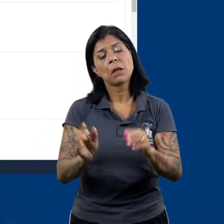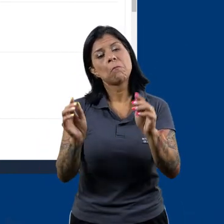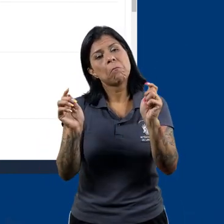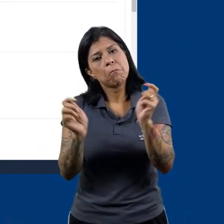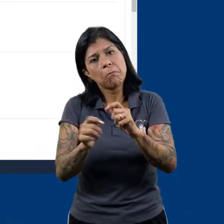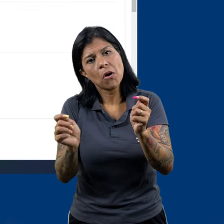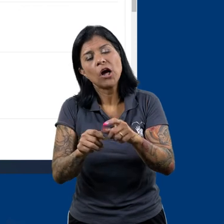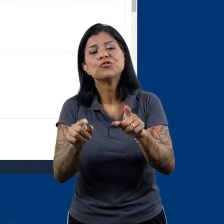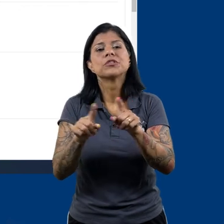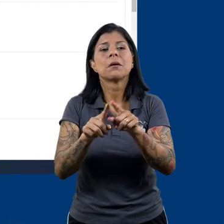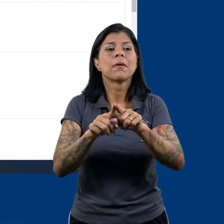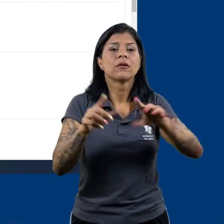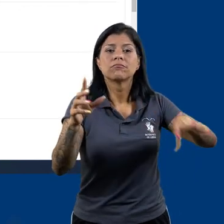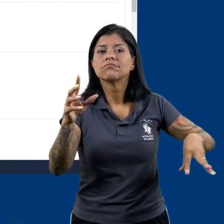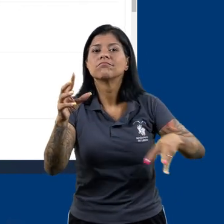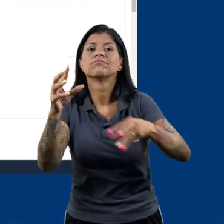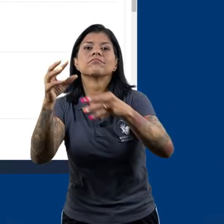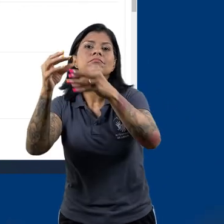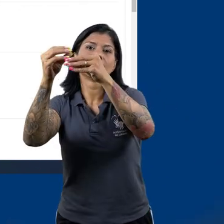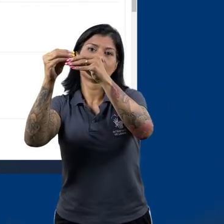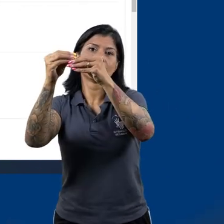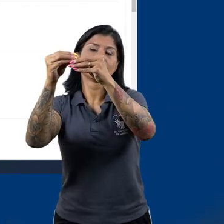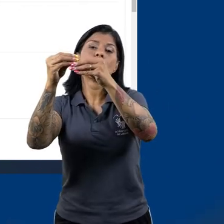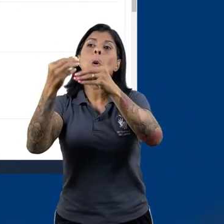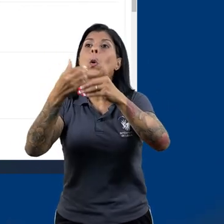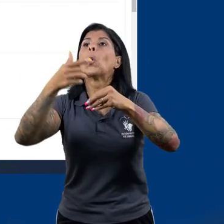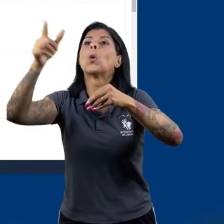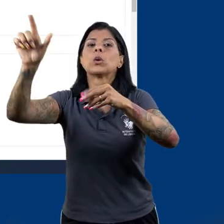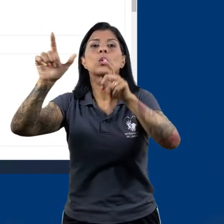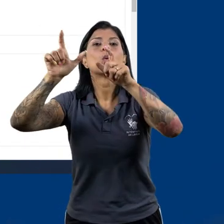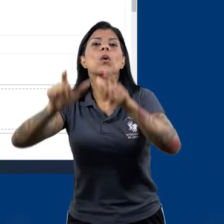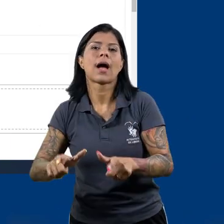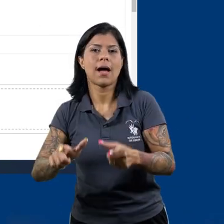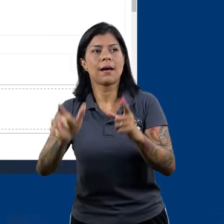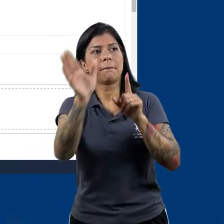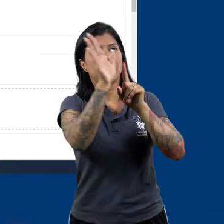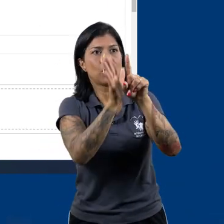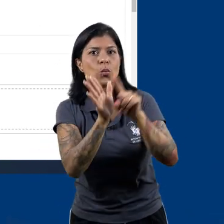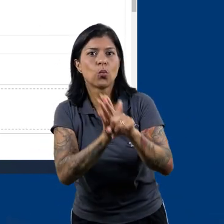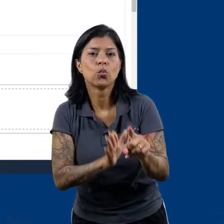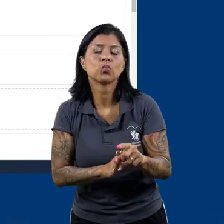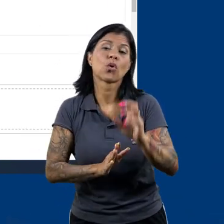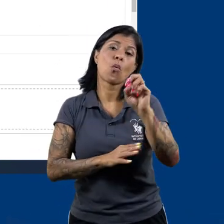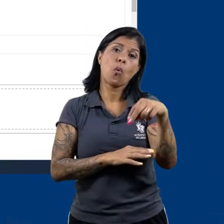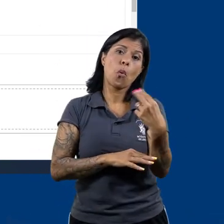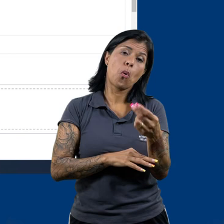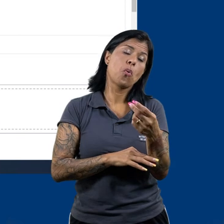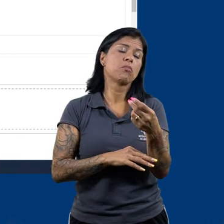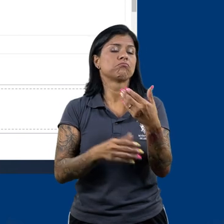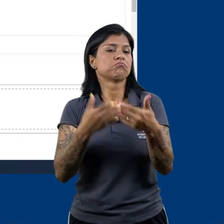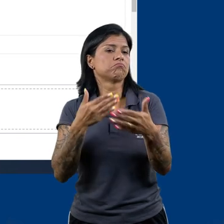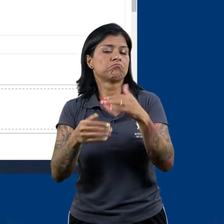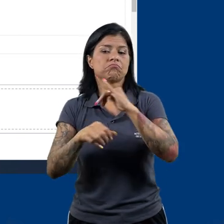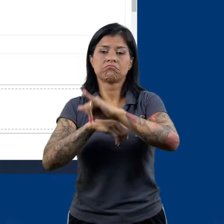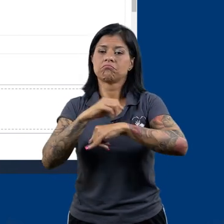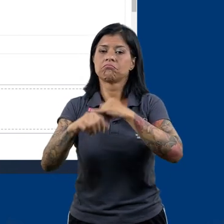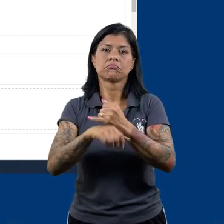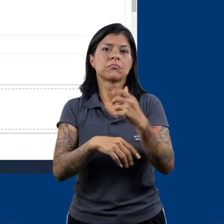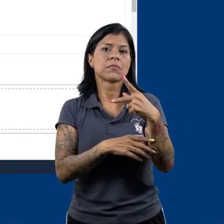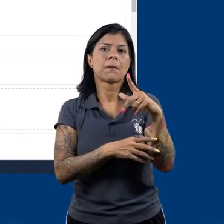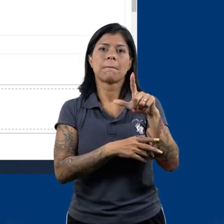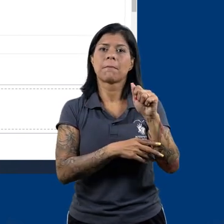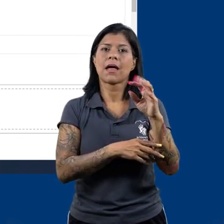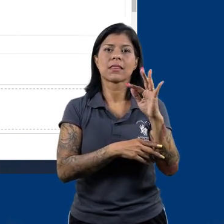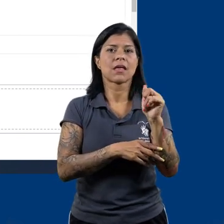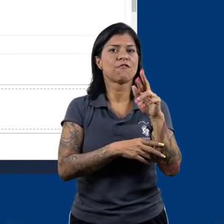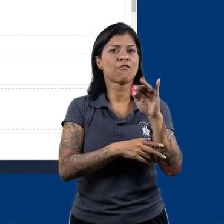por todas essas opções poderíamos importá-los e em outro questionário ou